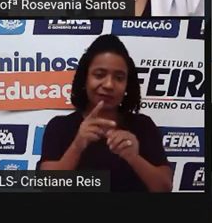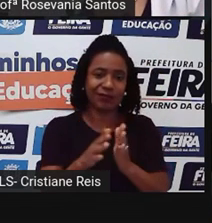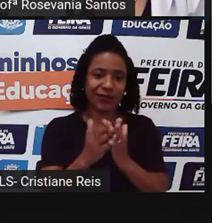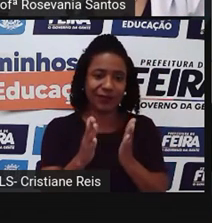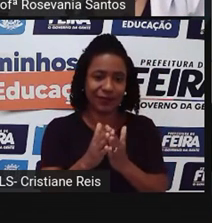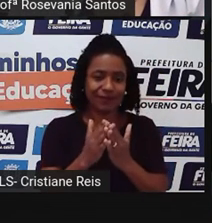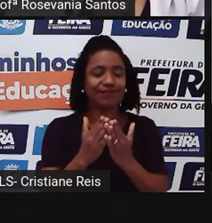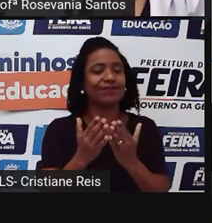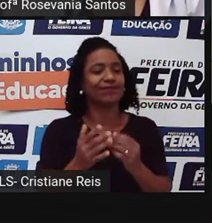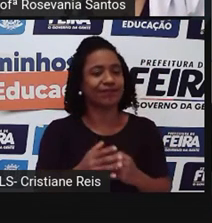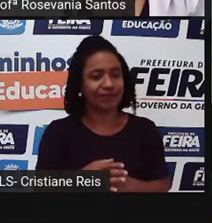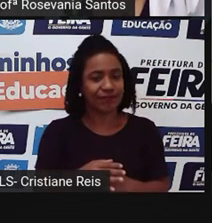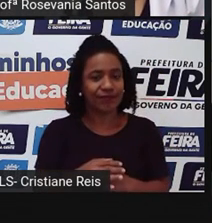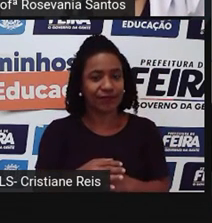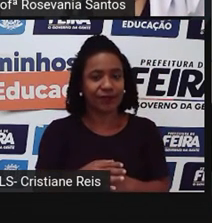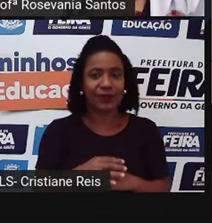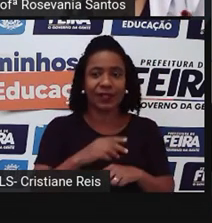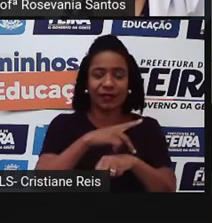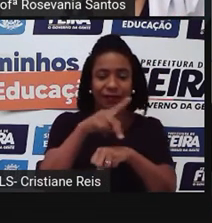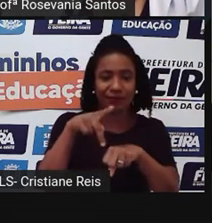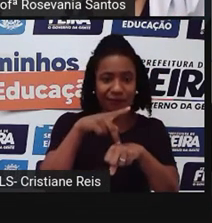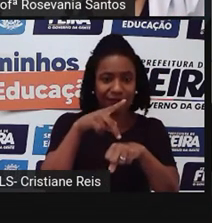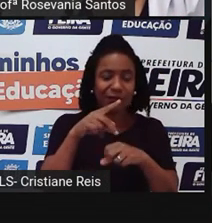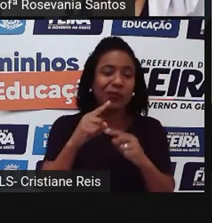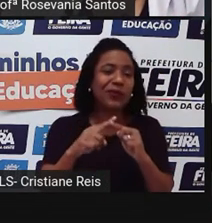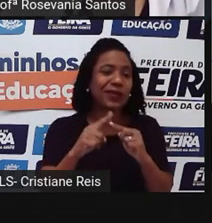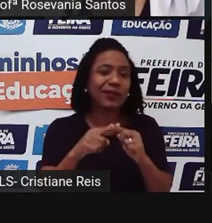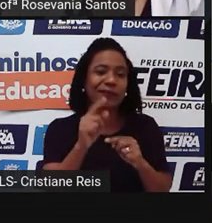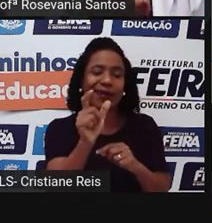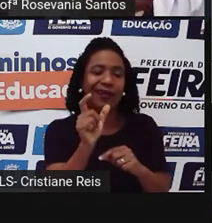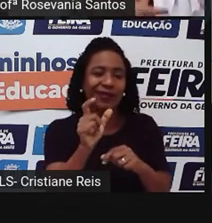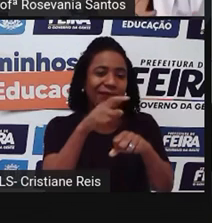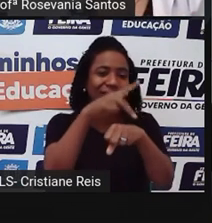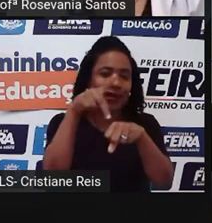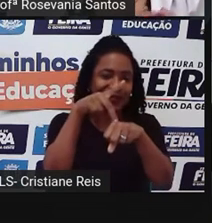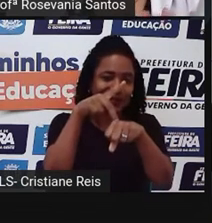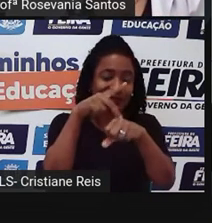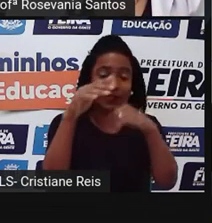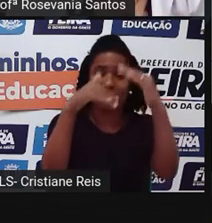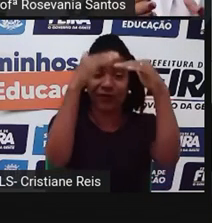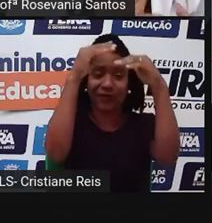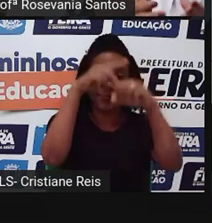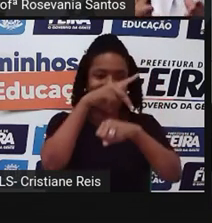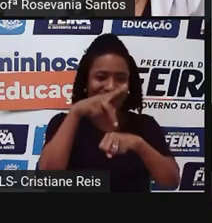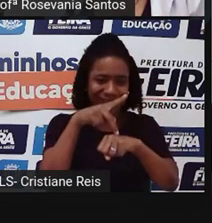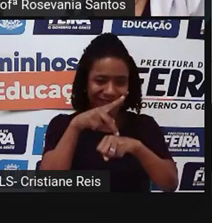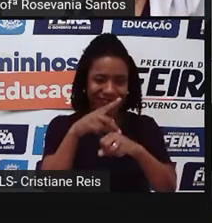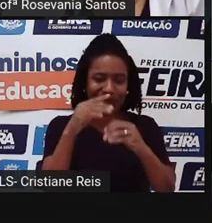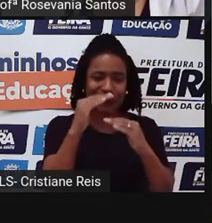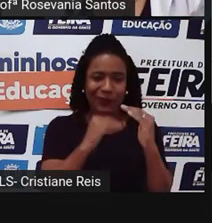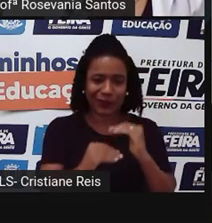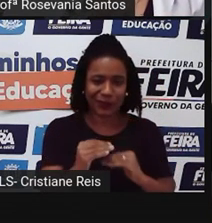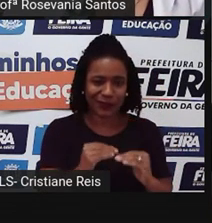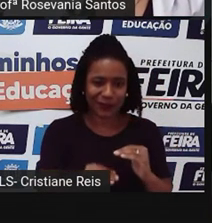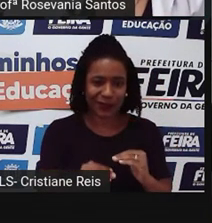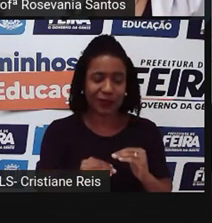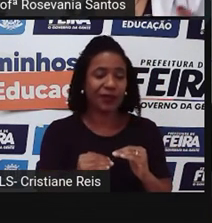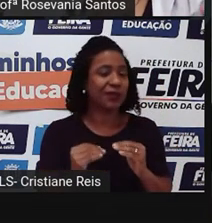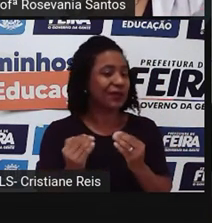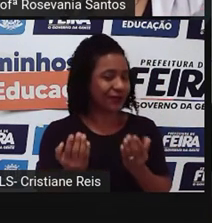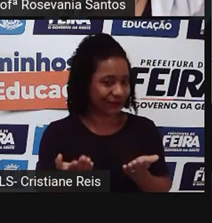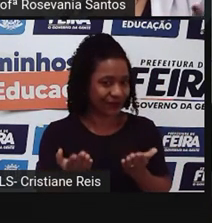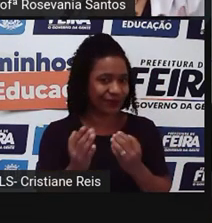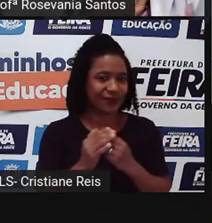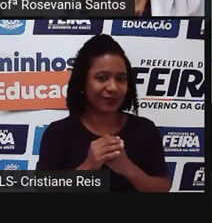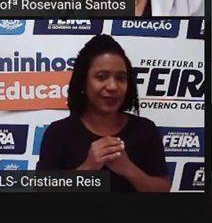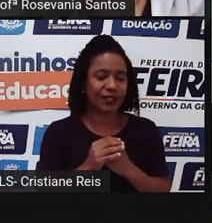você tem nos países, né, por que que não usa mais essa terminologia? Porque nos países subdesenvolvidos, que a gente,